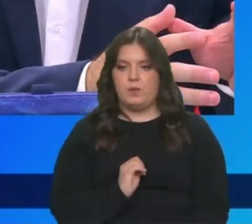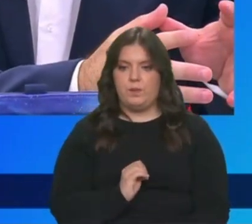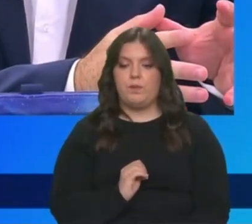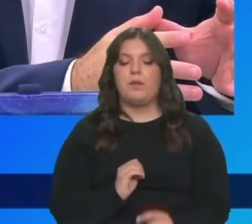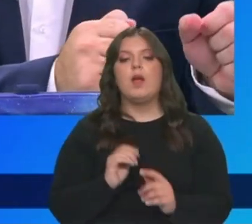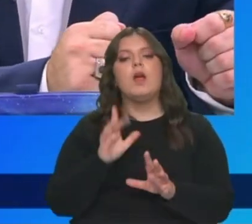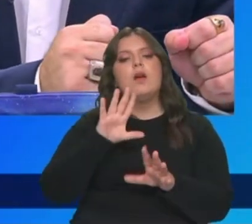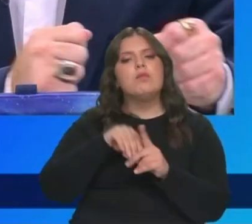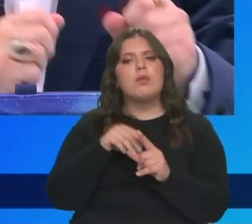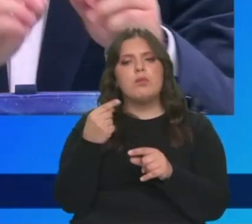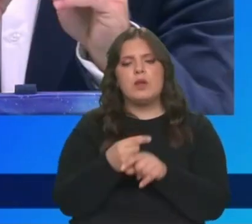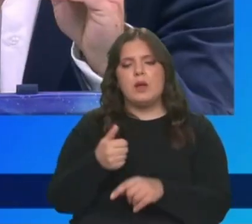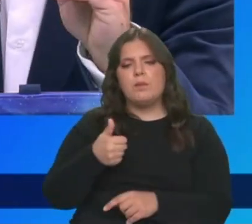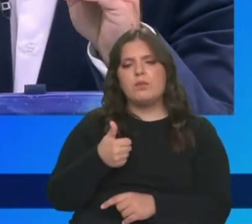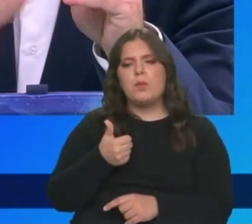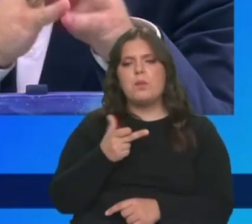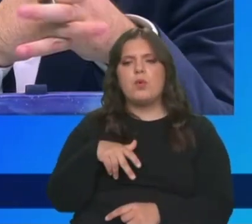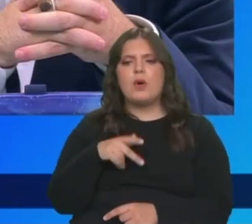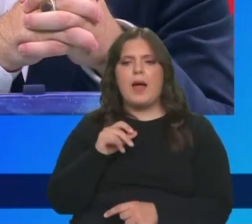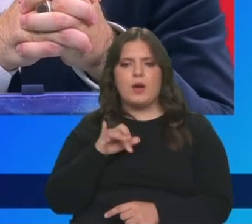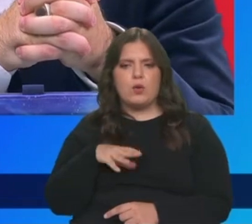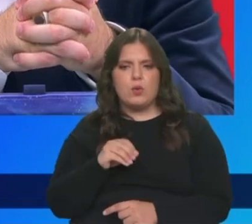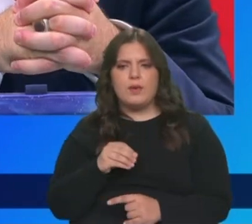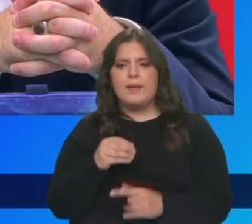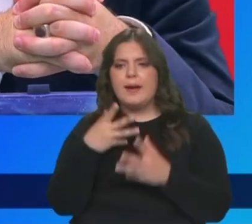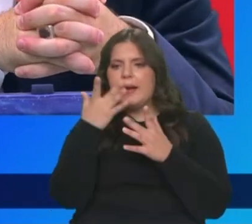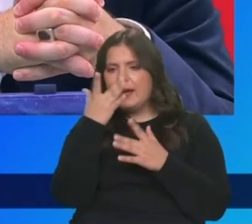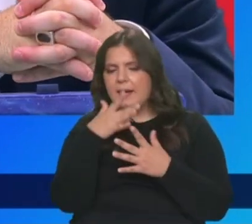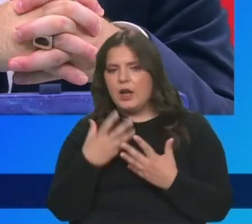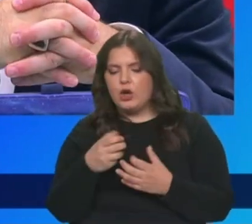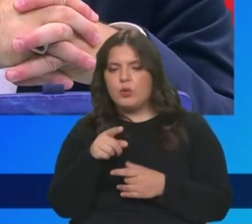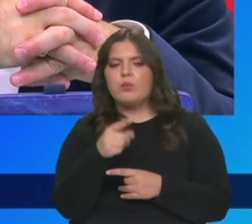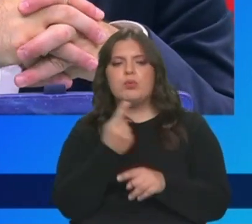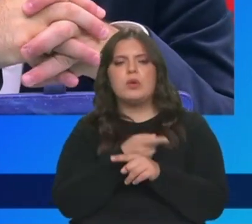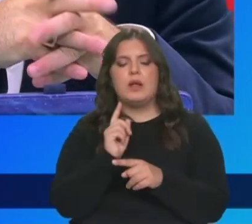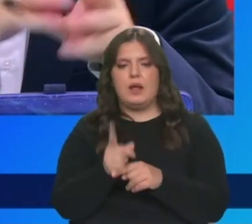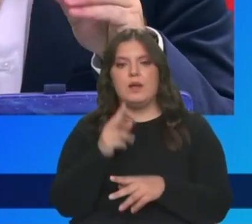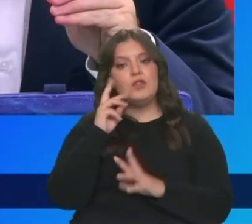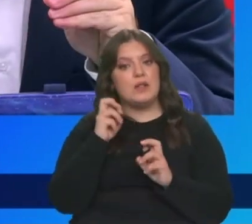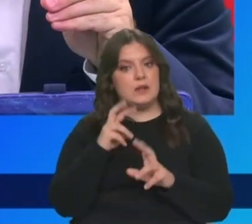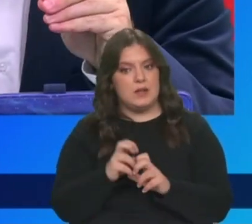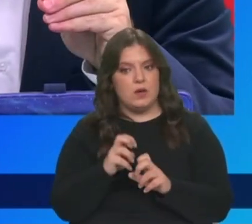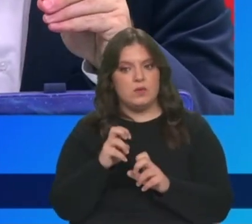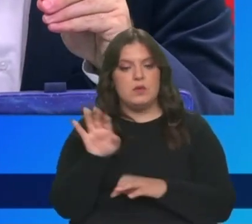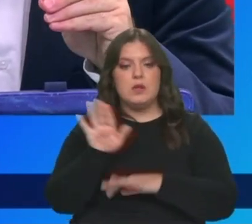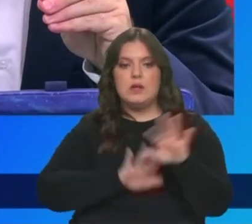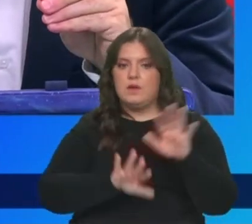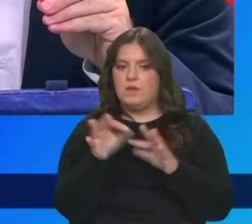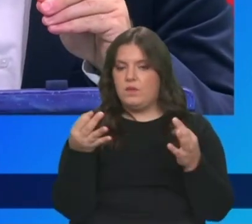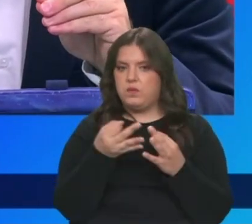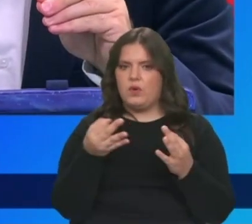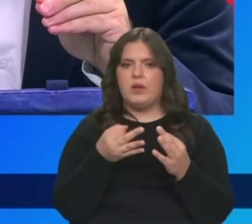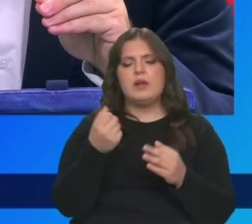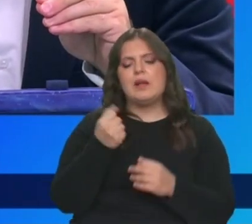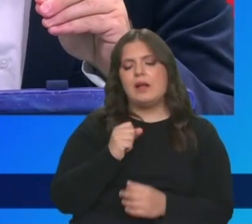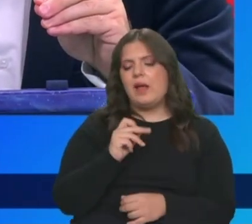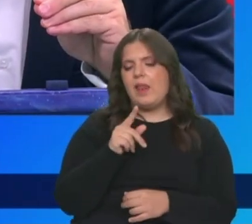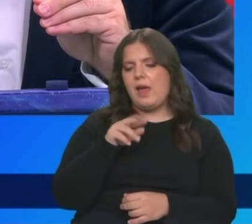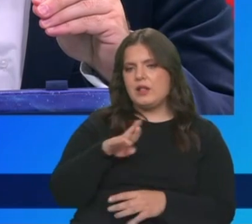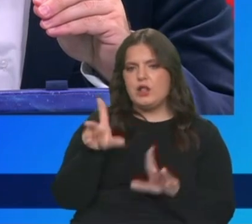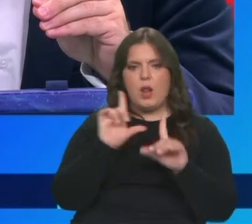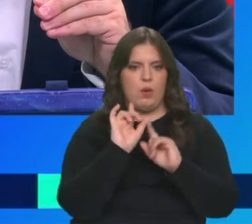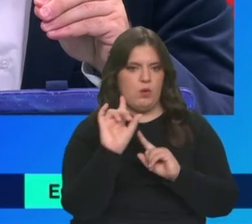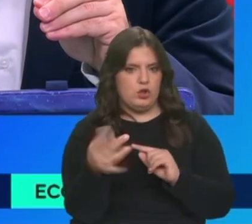que entra aqui esta história do buraco negro? Porque foi feita uma investigação em que mostra que numa galáxia distante,